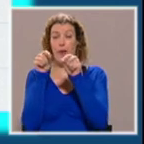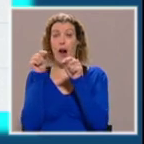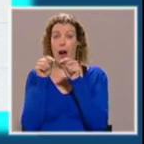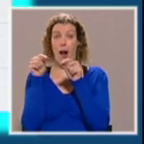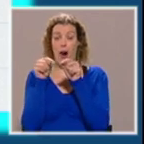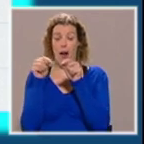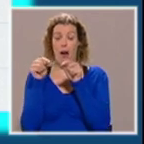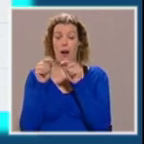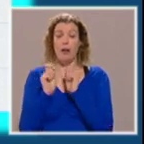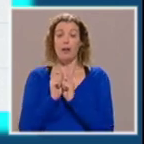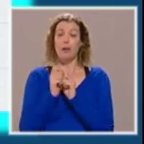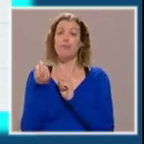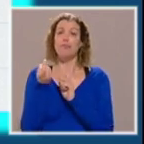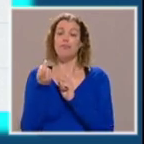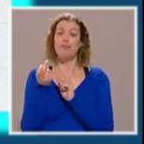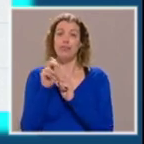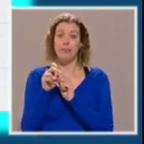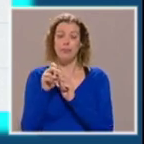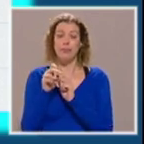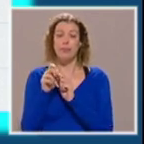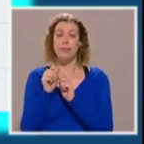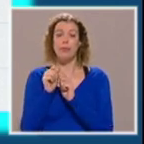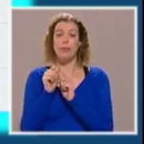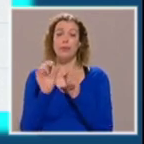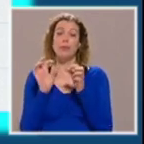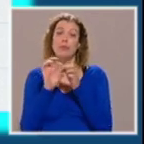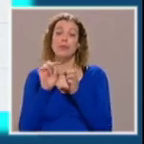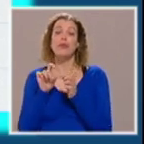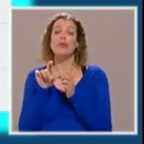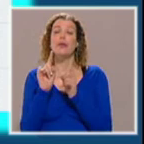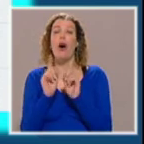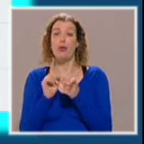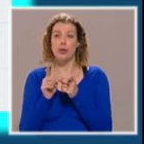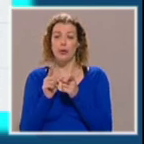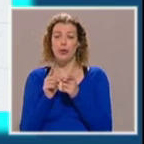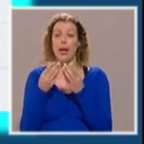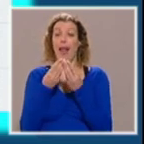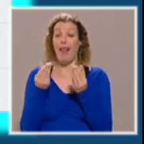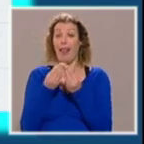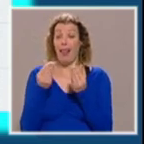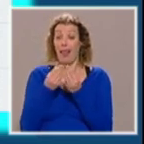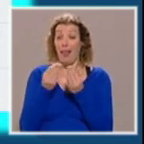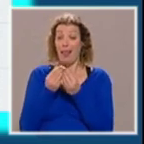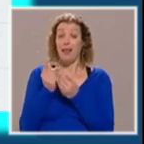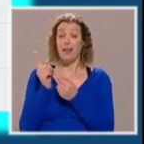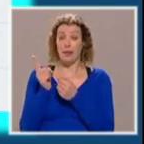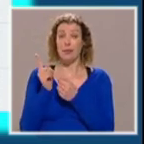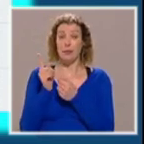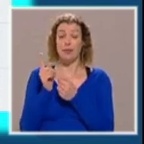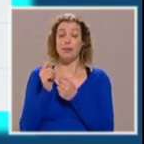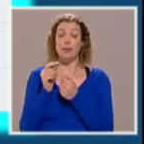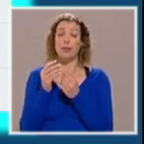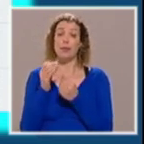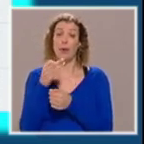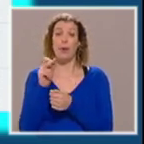canais deferentes vai-se juntar aos espermatozoides os líquidos produzidos pelas glândulas seminais, o